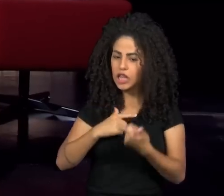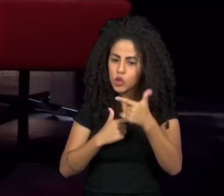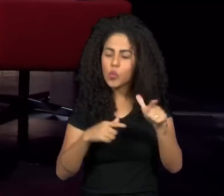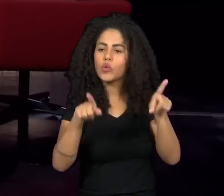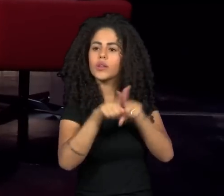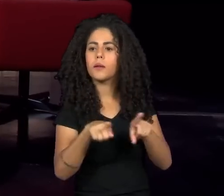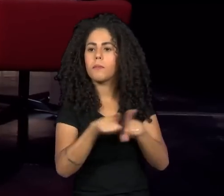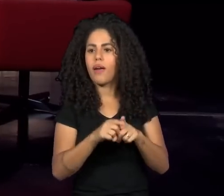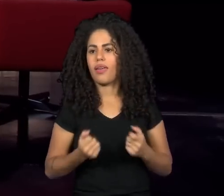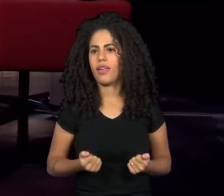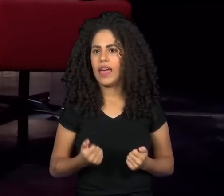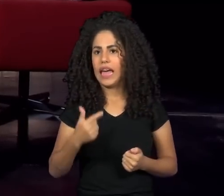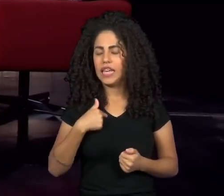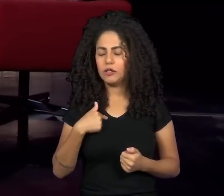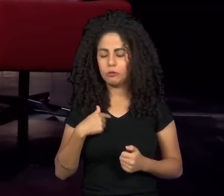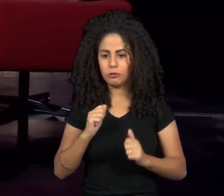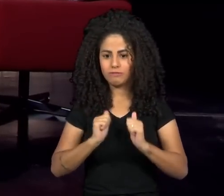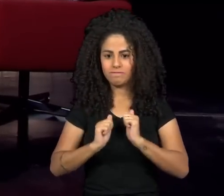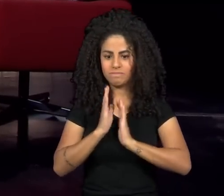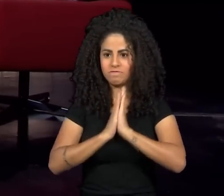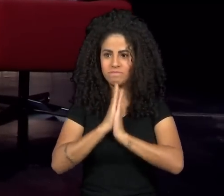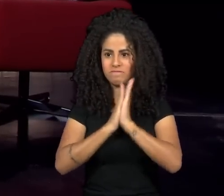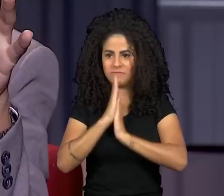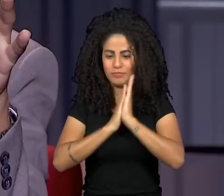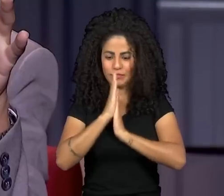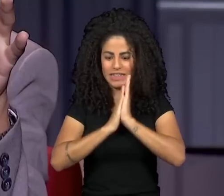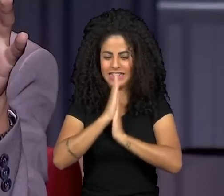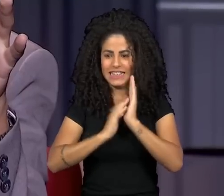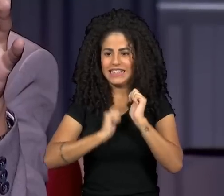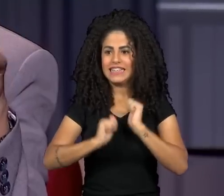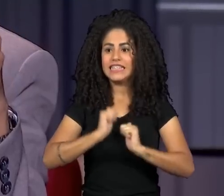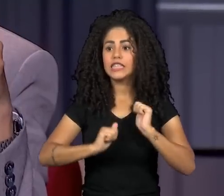tô muito ansioso pro dia 1º